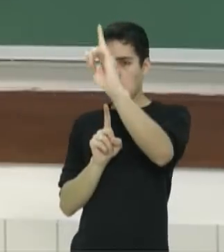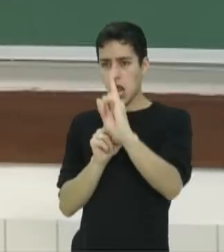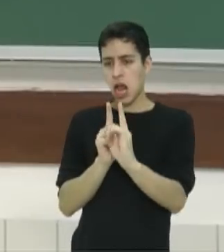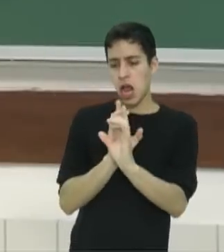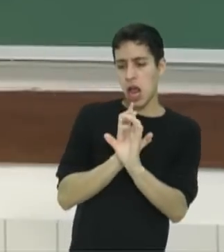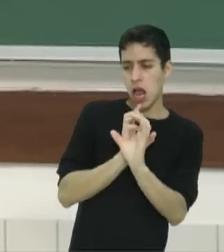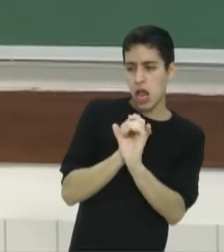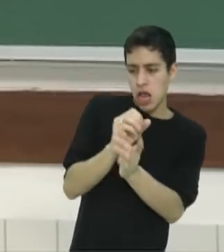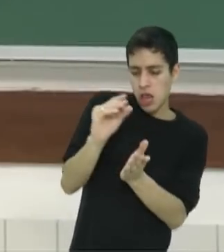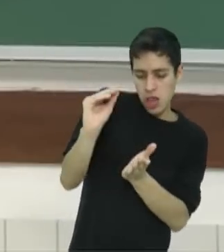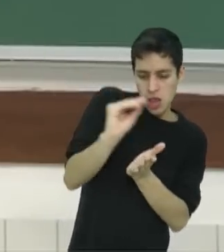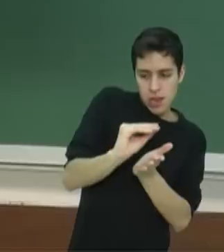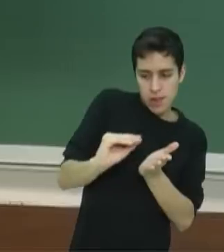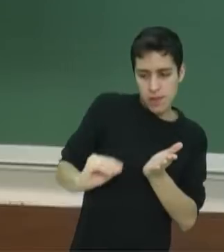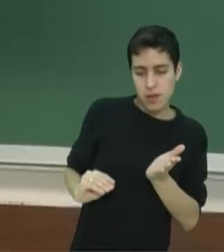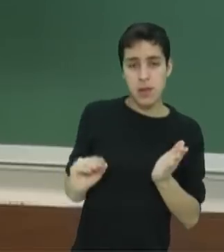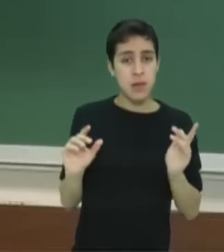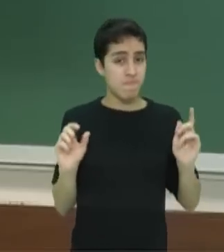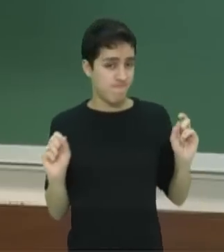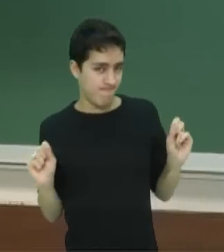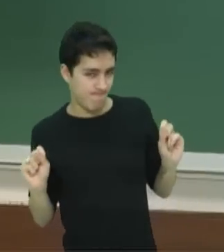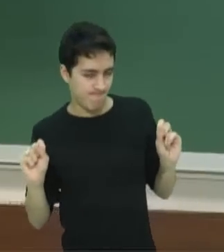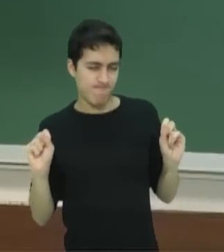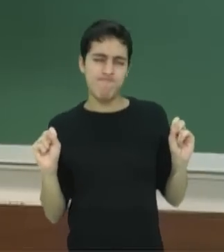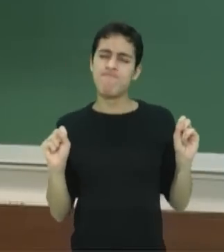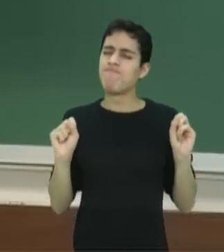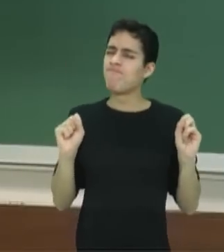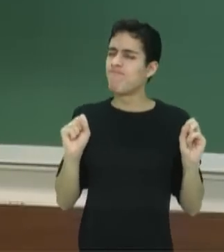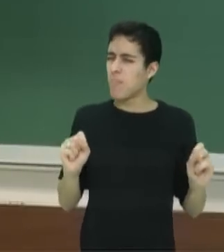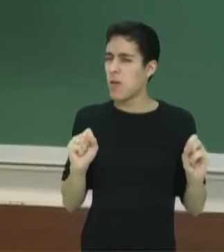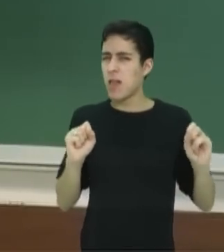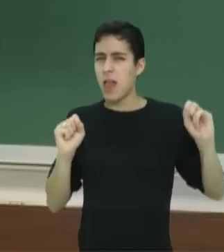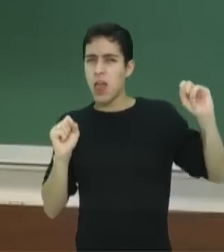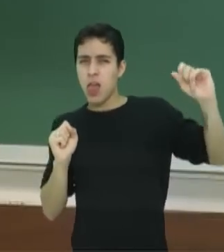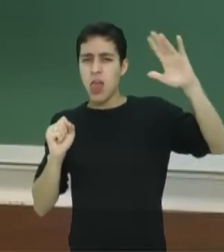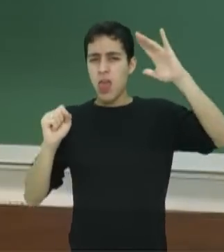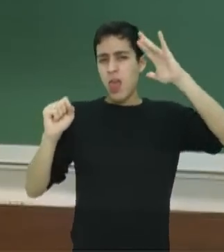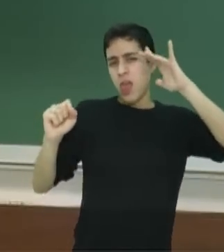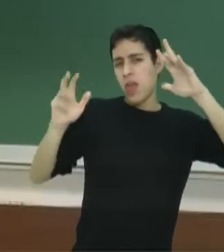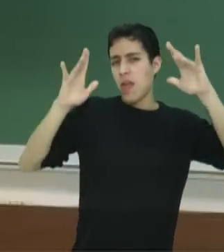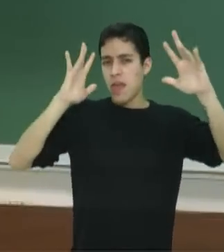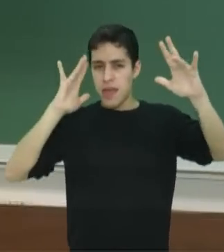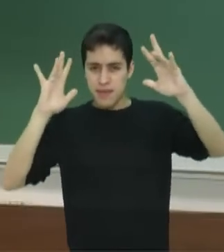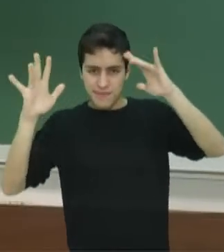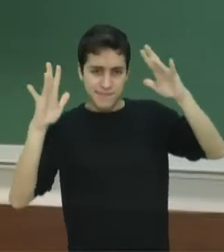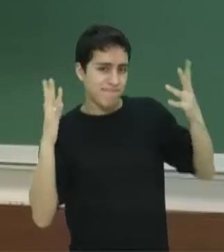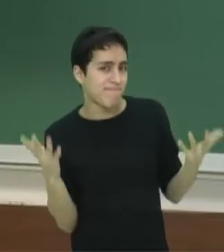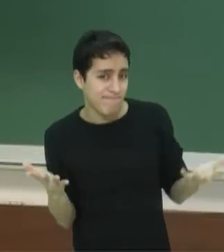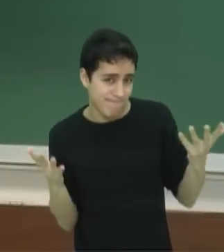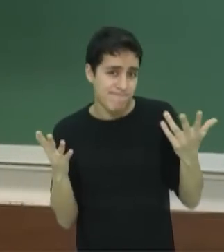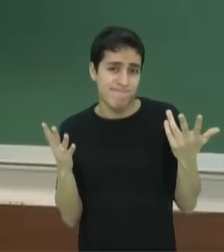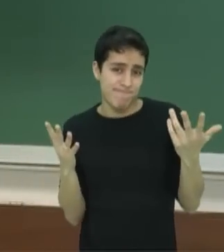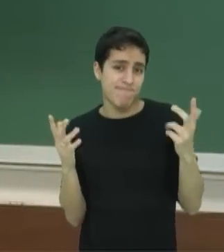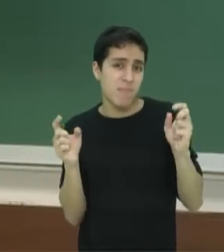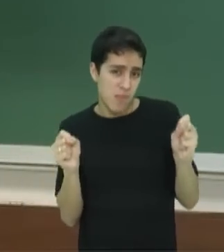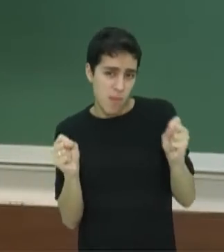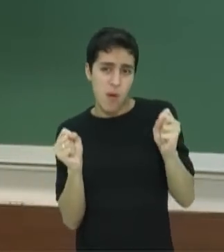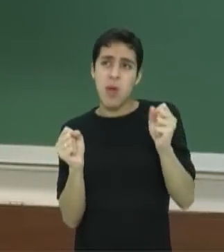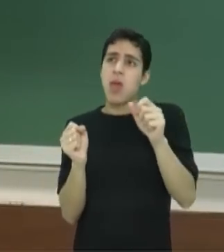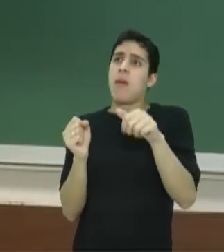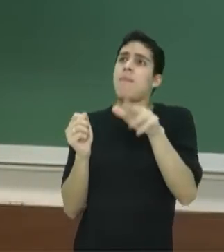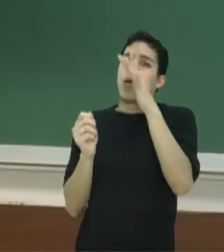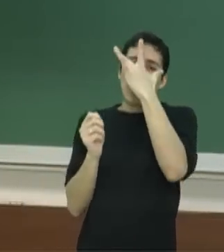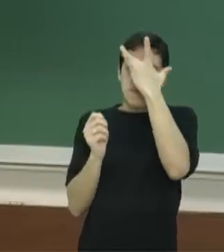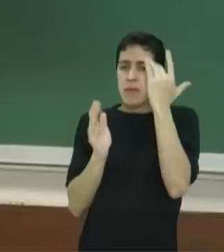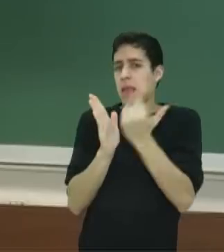anotados, registrados. Podemos imaginar, podemos também teorizar que o número foi